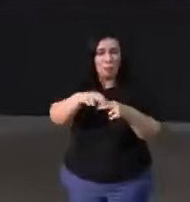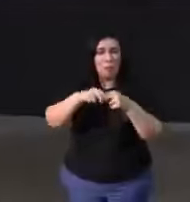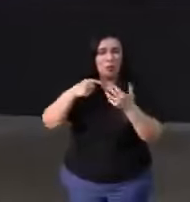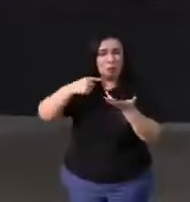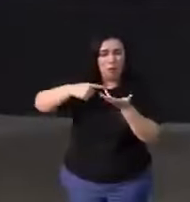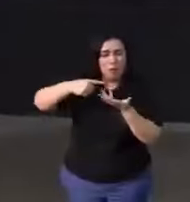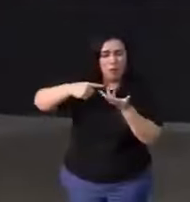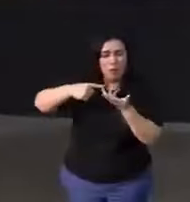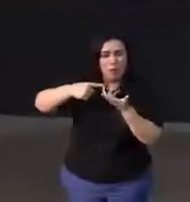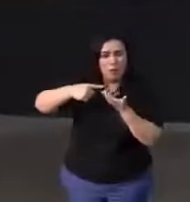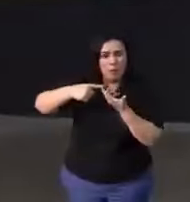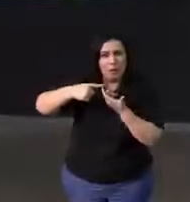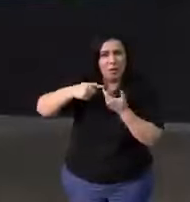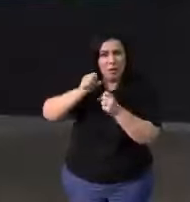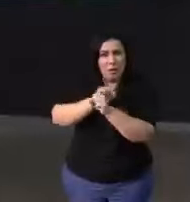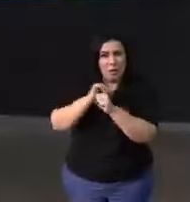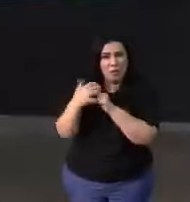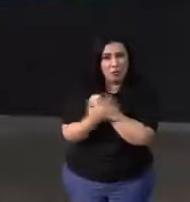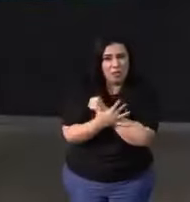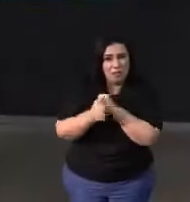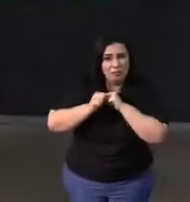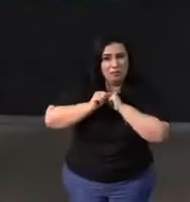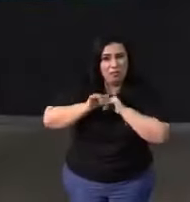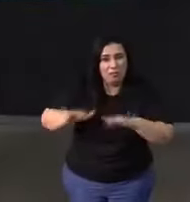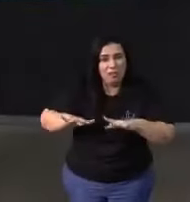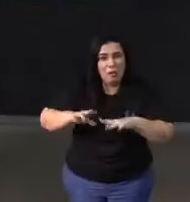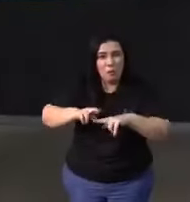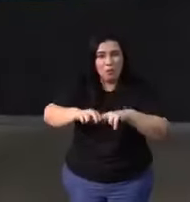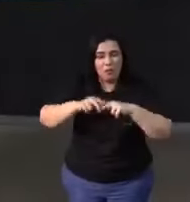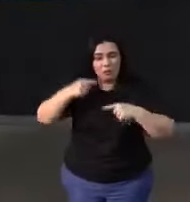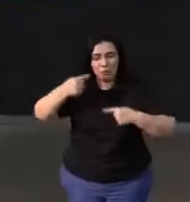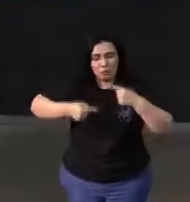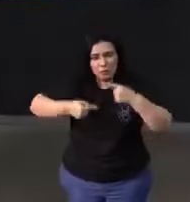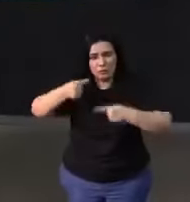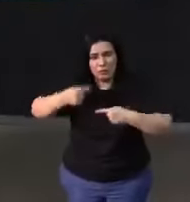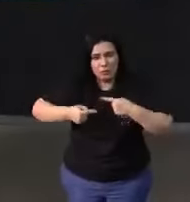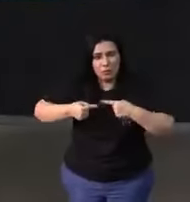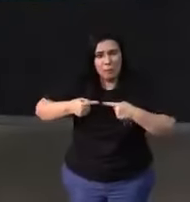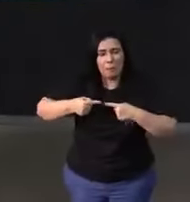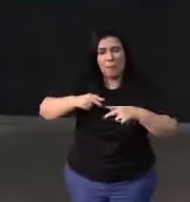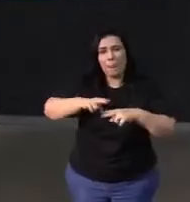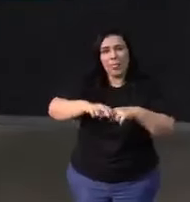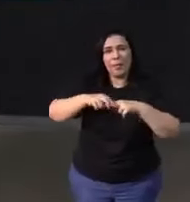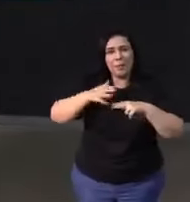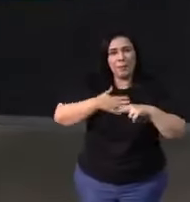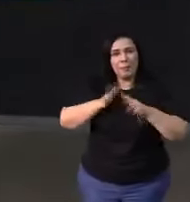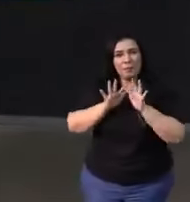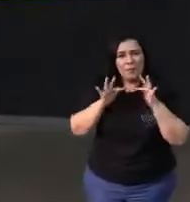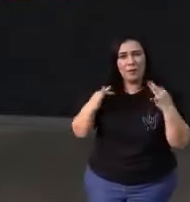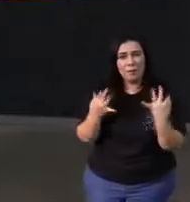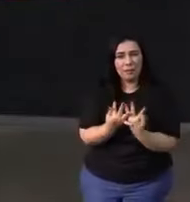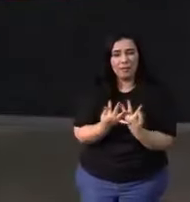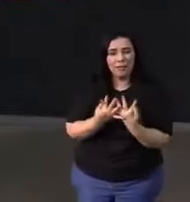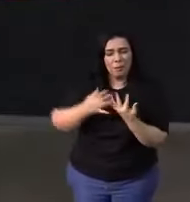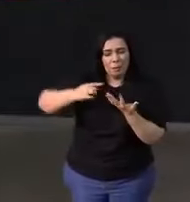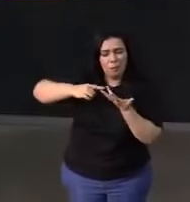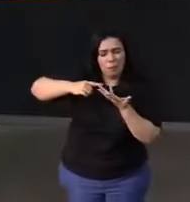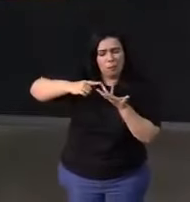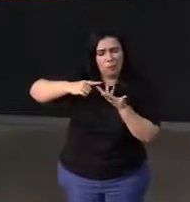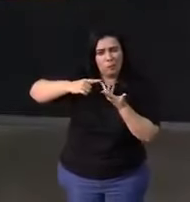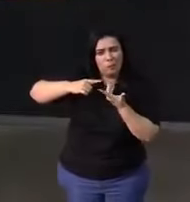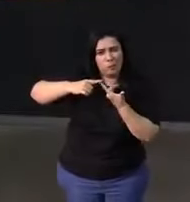situação, por causa da Covid, por causa da política, por causa dos meus familiares. E aí você